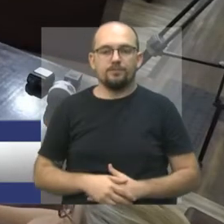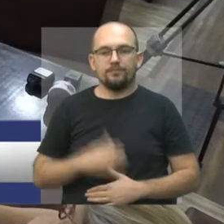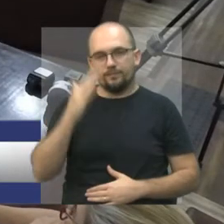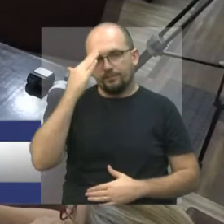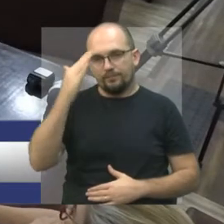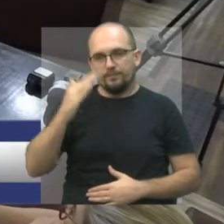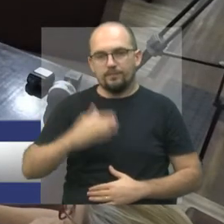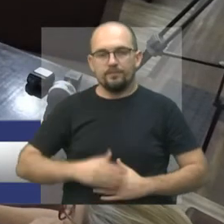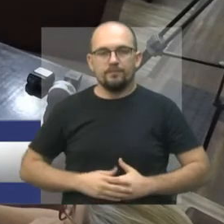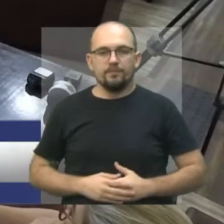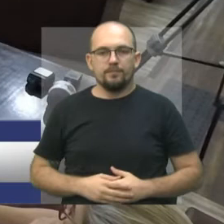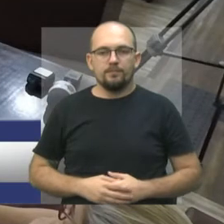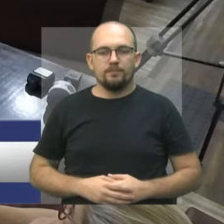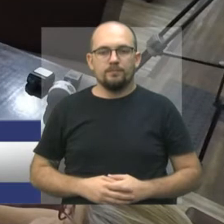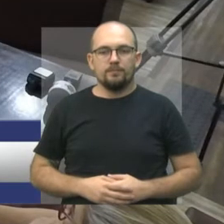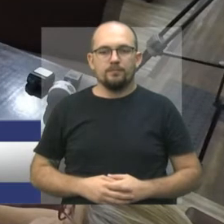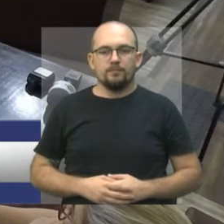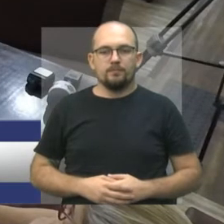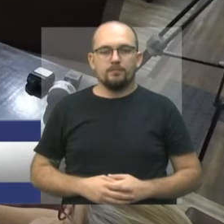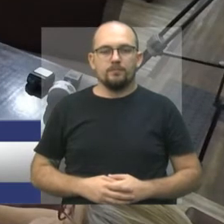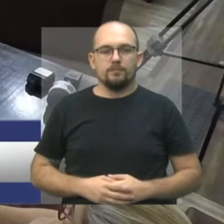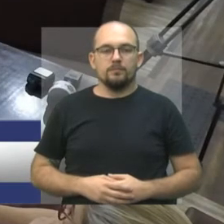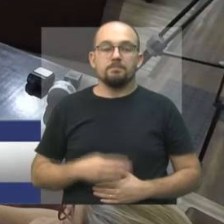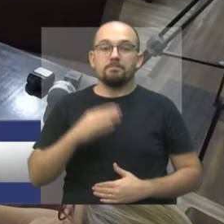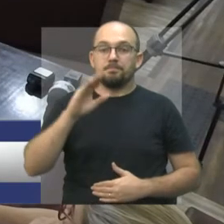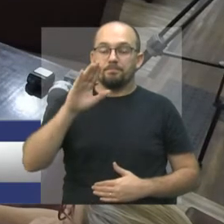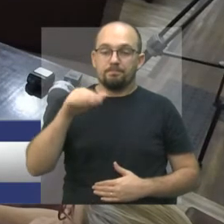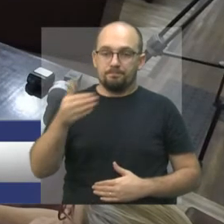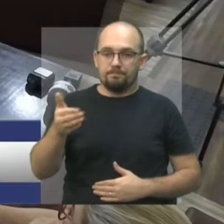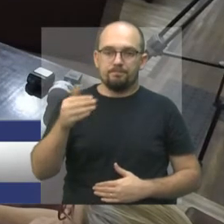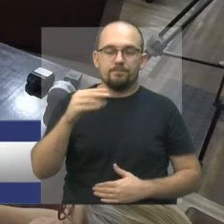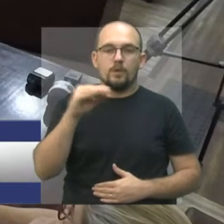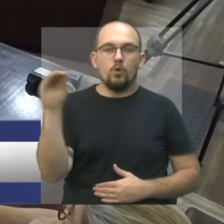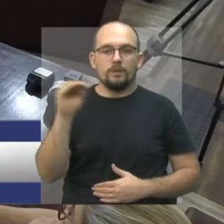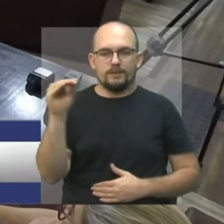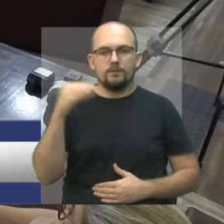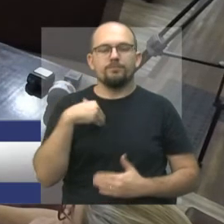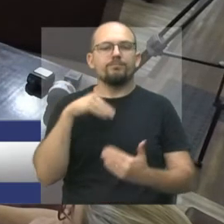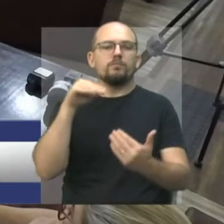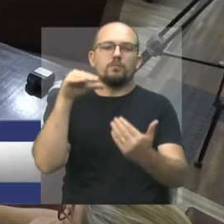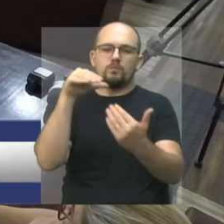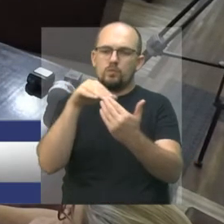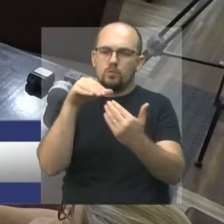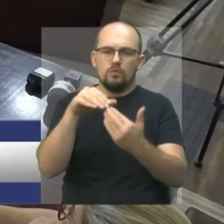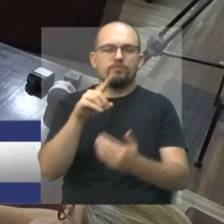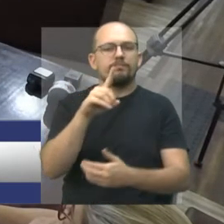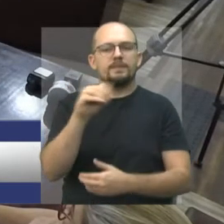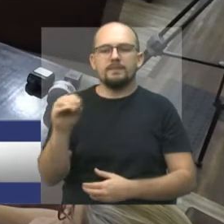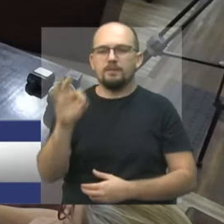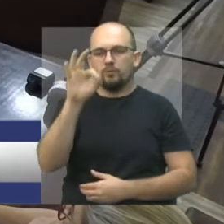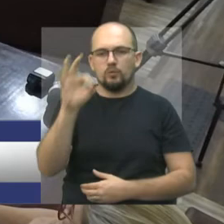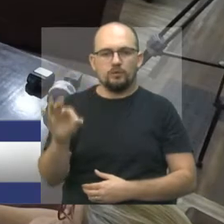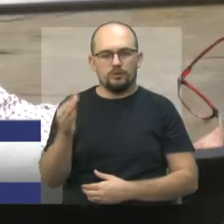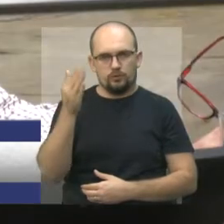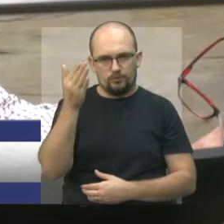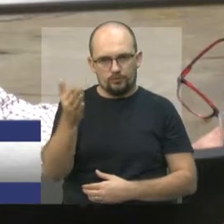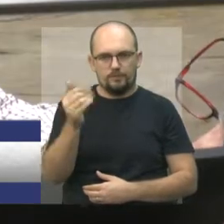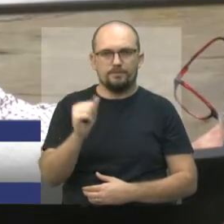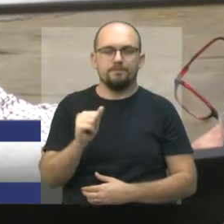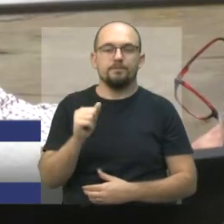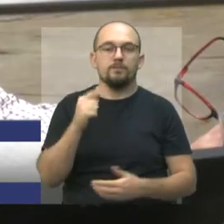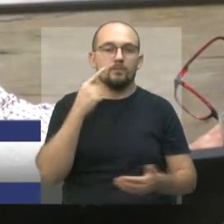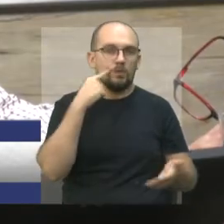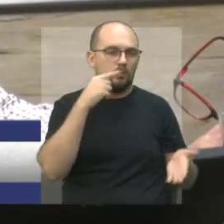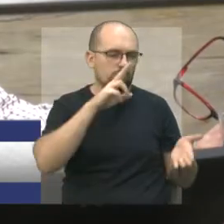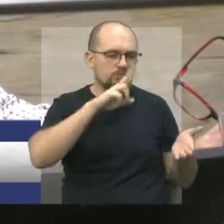Vereador Luizinho Andretto, veja bem, eu concordo totalmente com as suas palavras. Quando lemos todas as